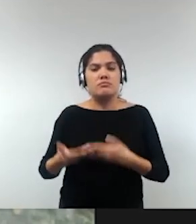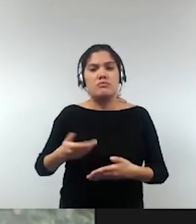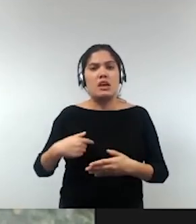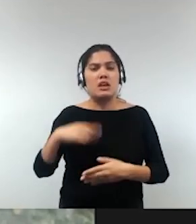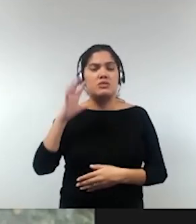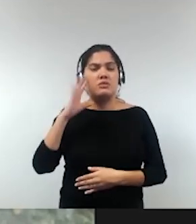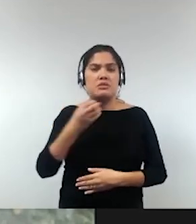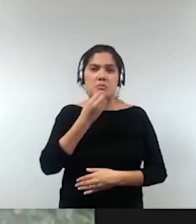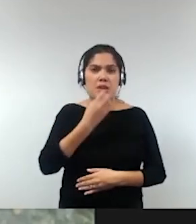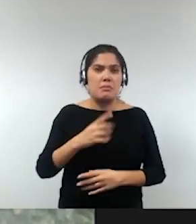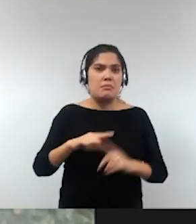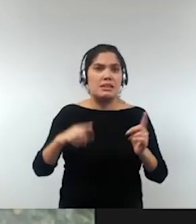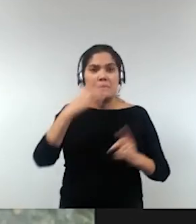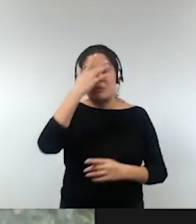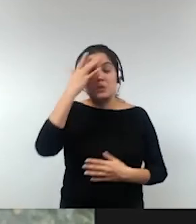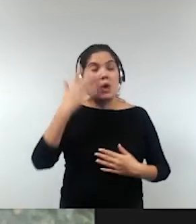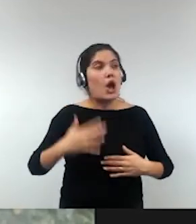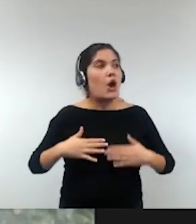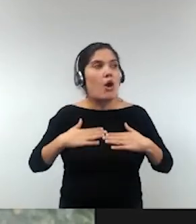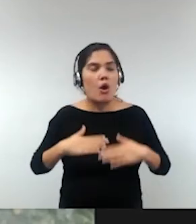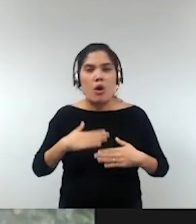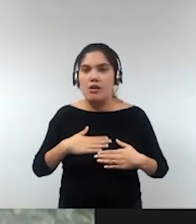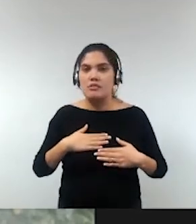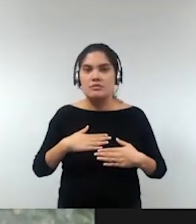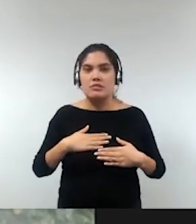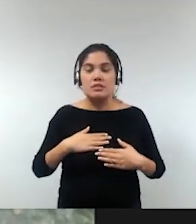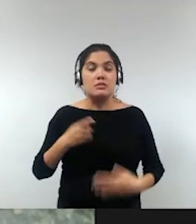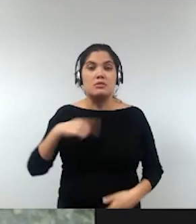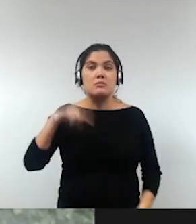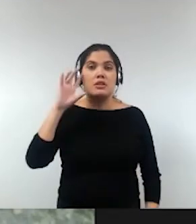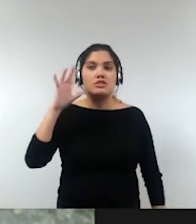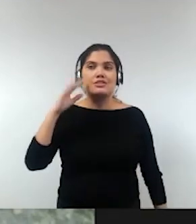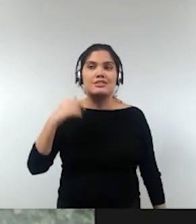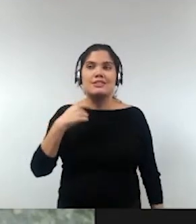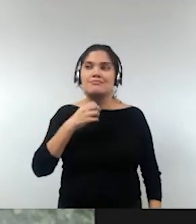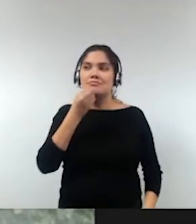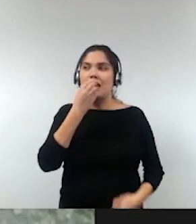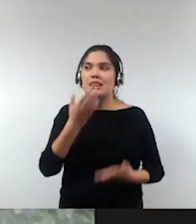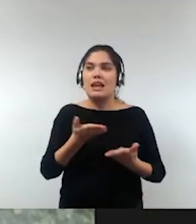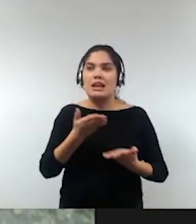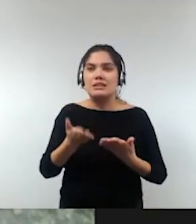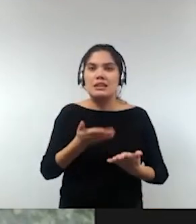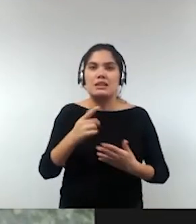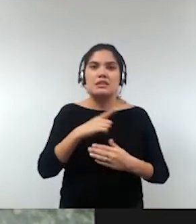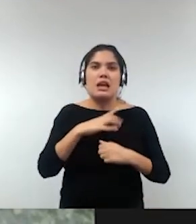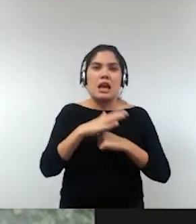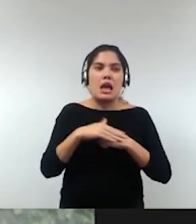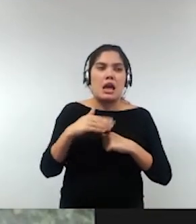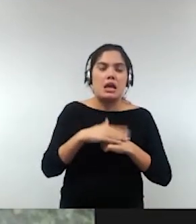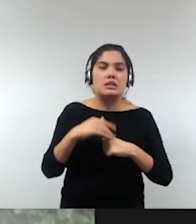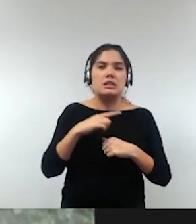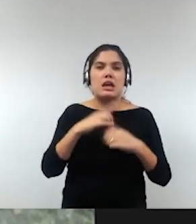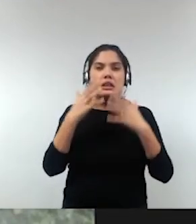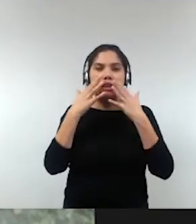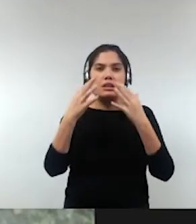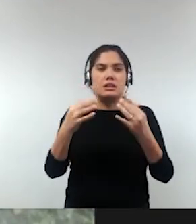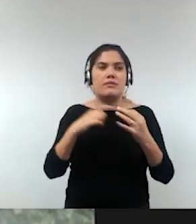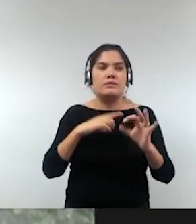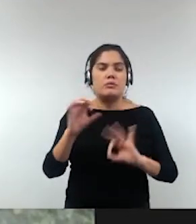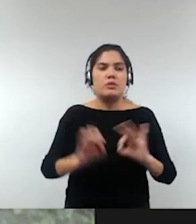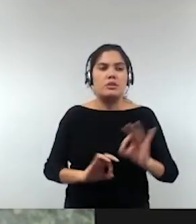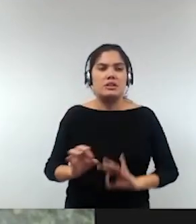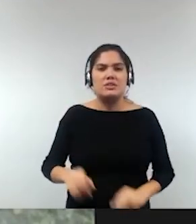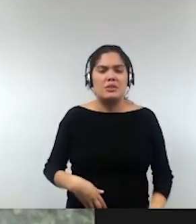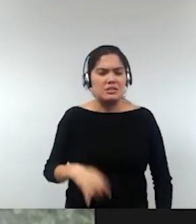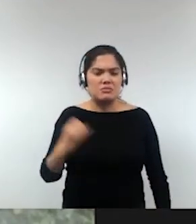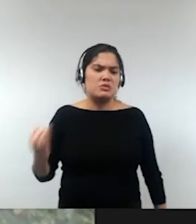bem, mas a pessoa gosta, gente, porque quem não gosta de ser bem tratado, de ter carinho, de ter atenção, de ter uma organização,